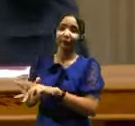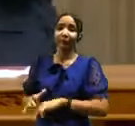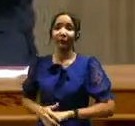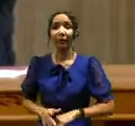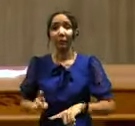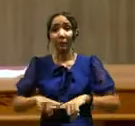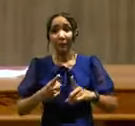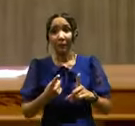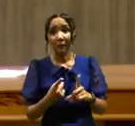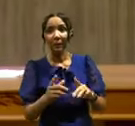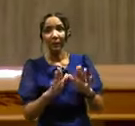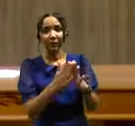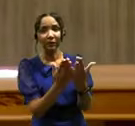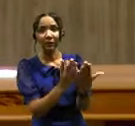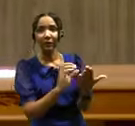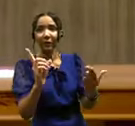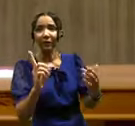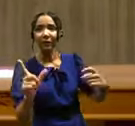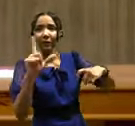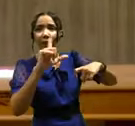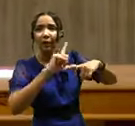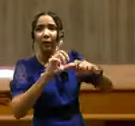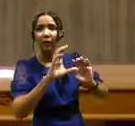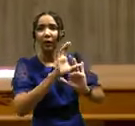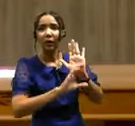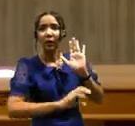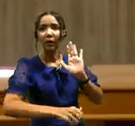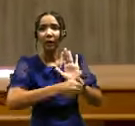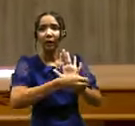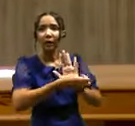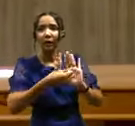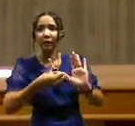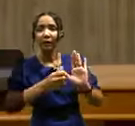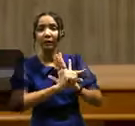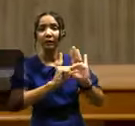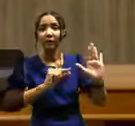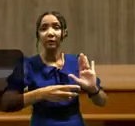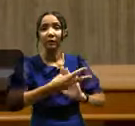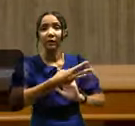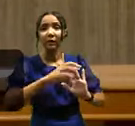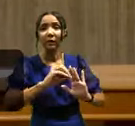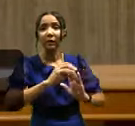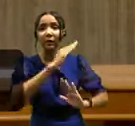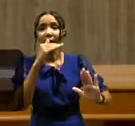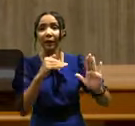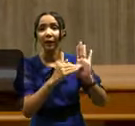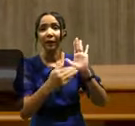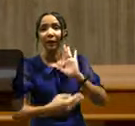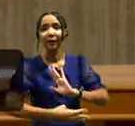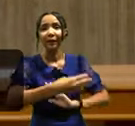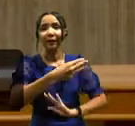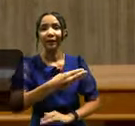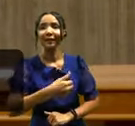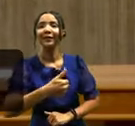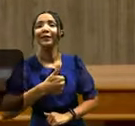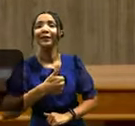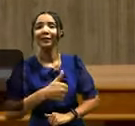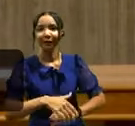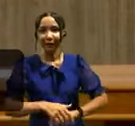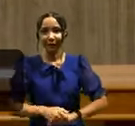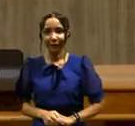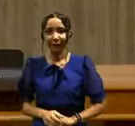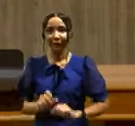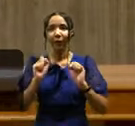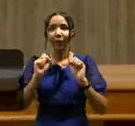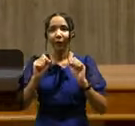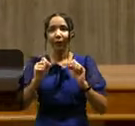Bíblia em Lucas 16 30 31 o r estava onde no Adis e ele diz